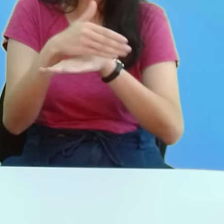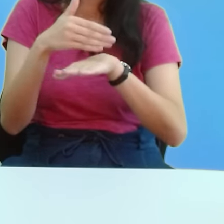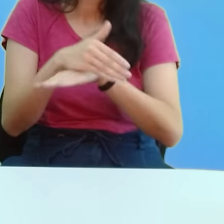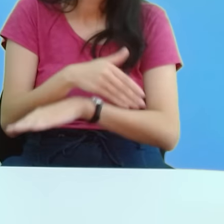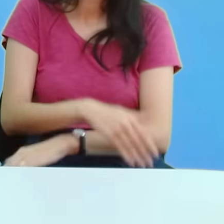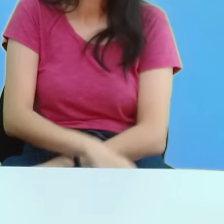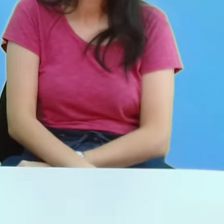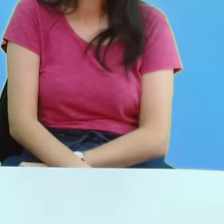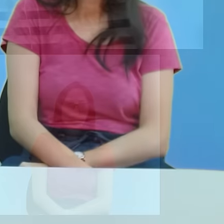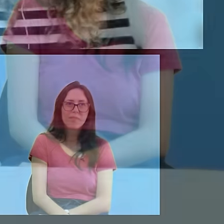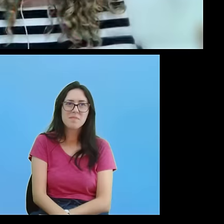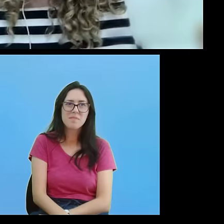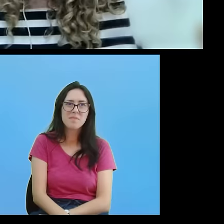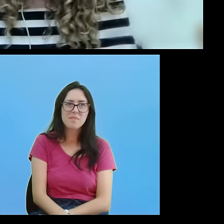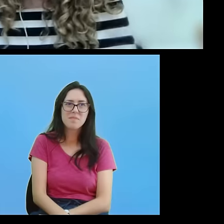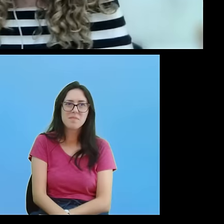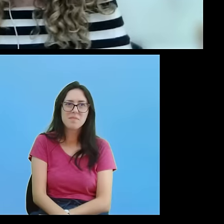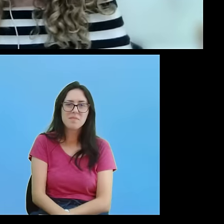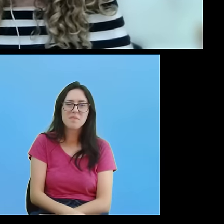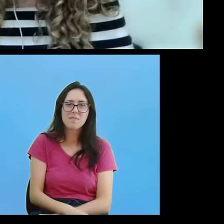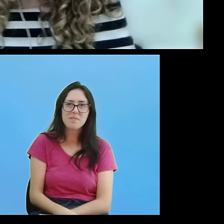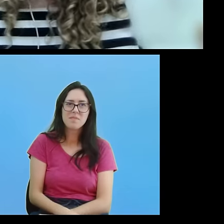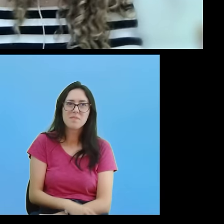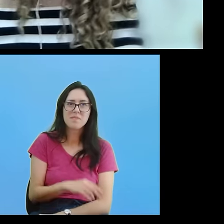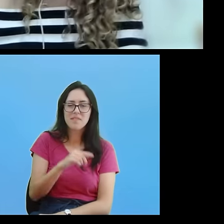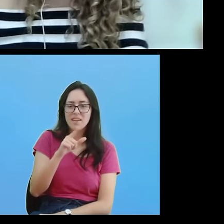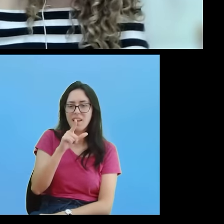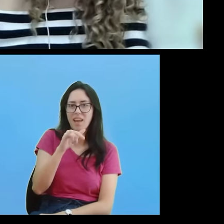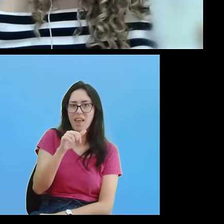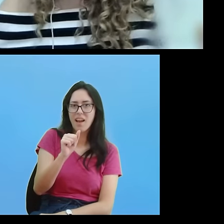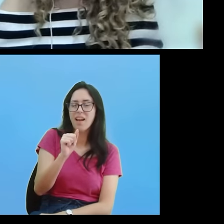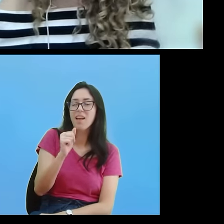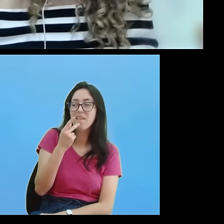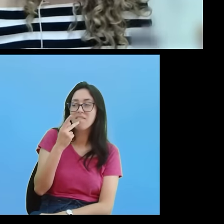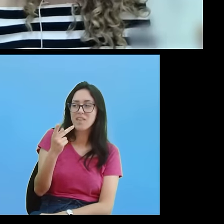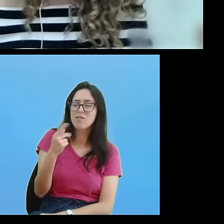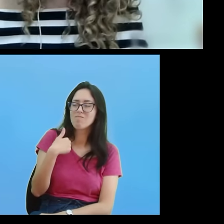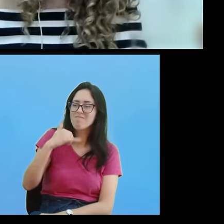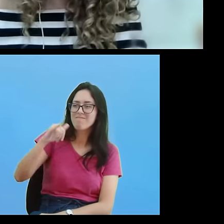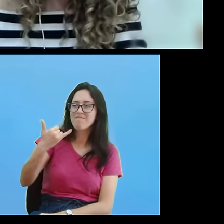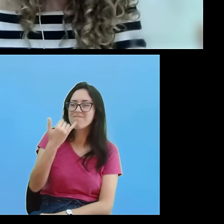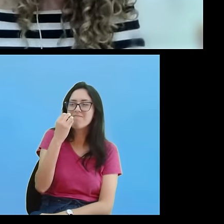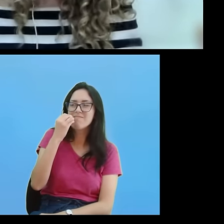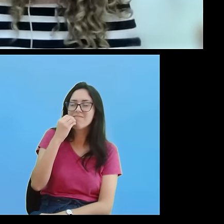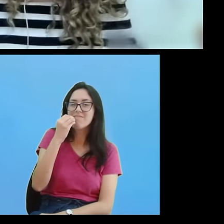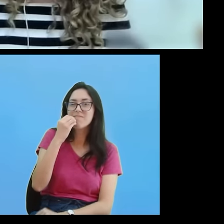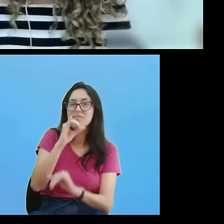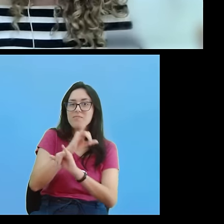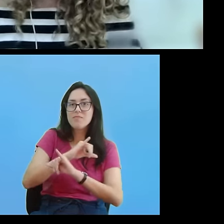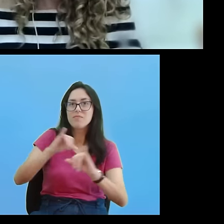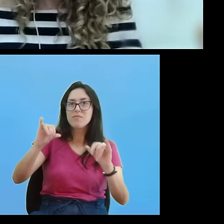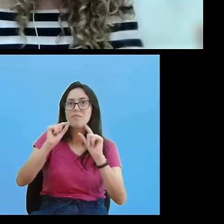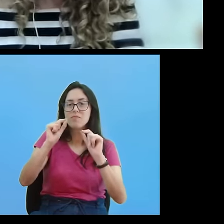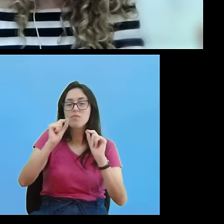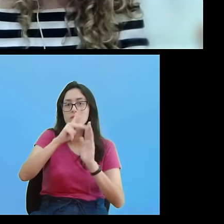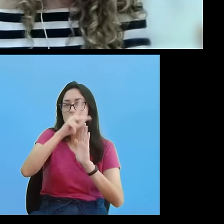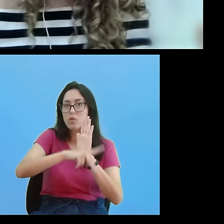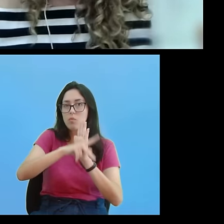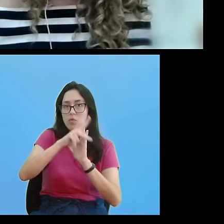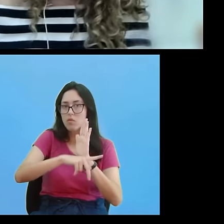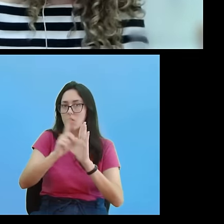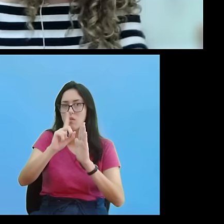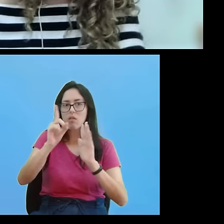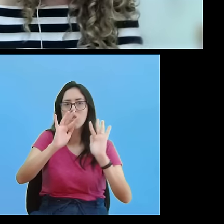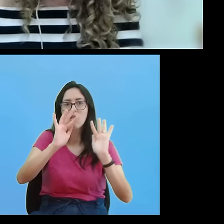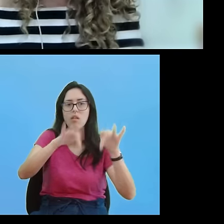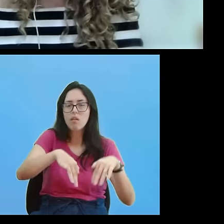Isso, eu gostaria de aproveitar a oportunidade e dizer que os nossos projetos, eles não se encerram, não se esgotam.